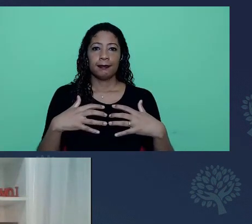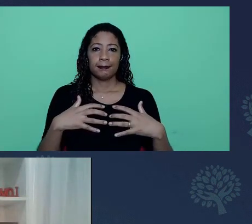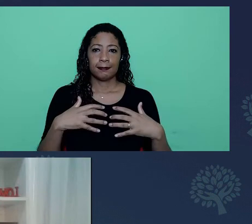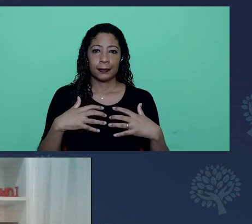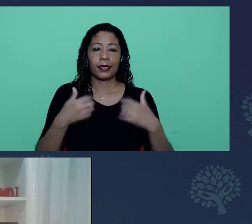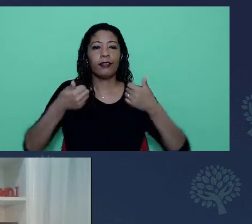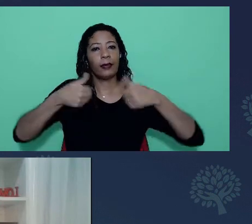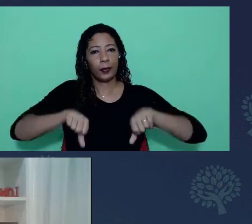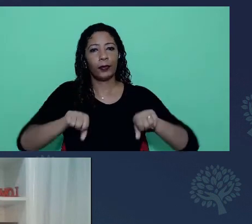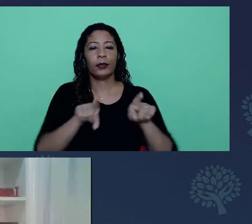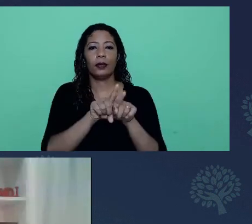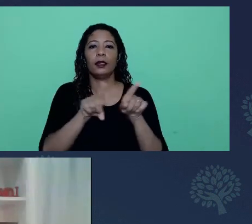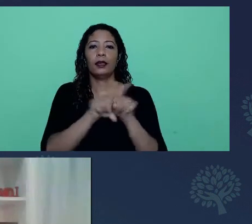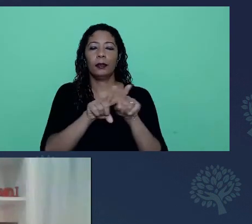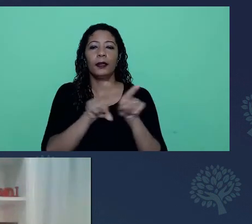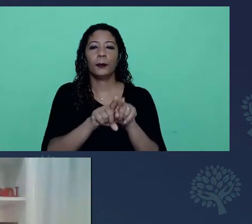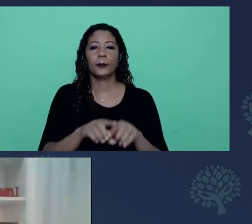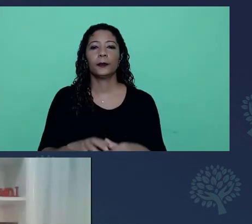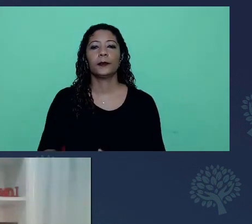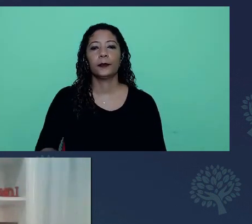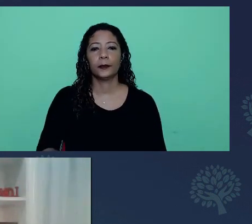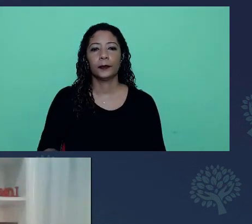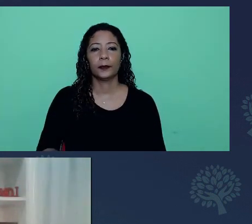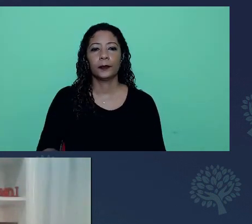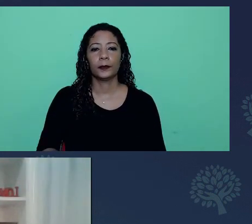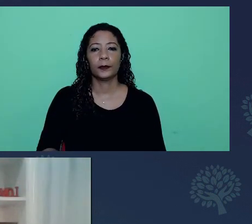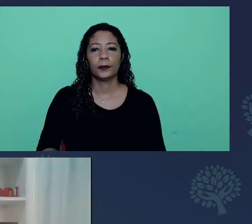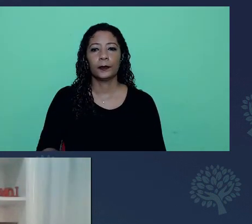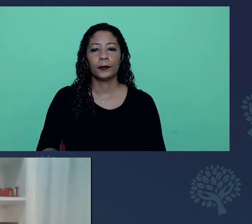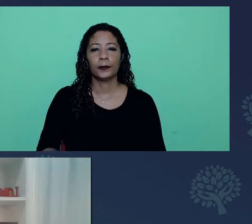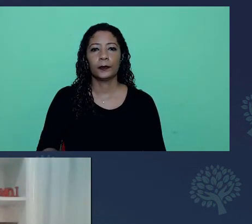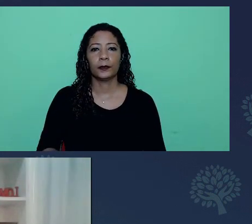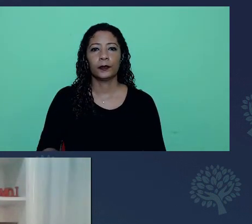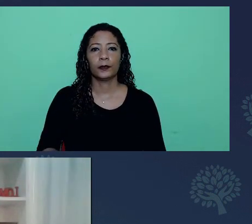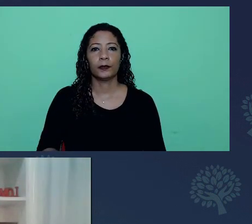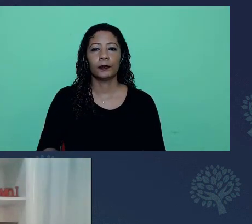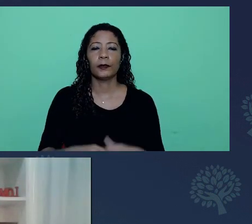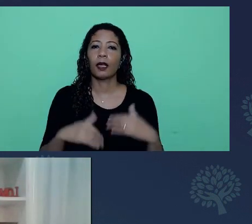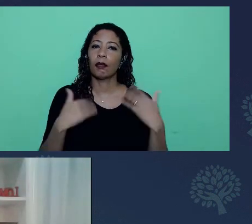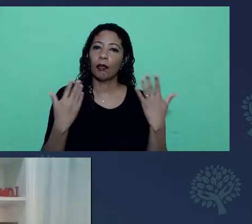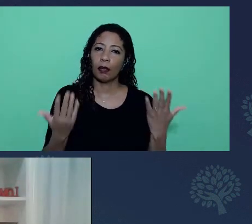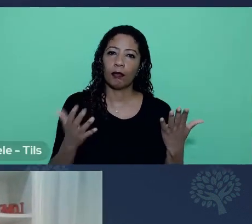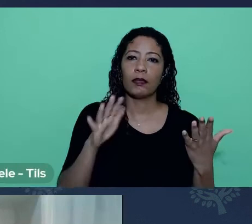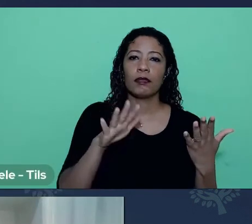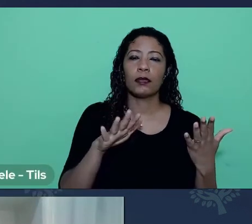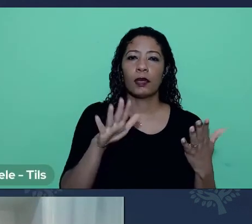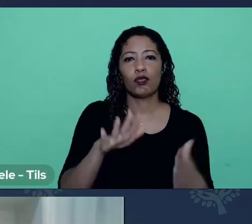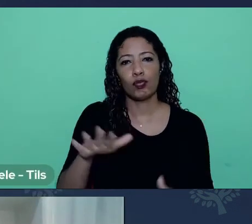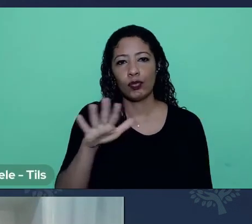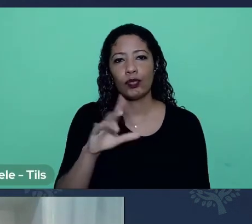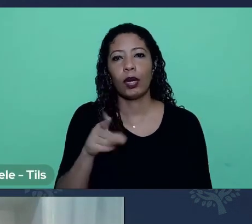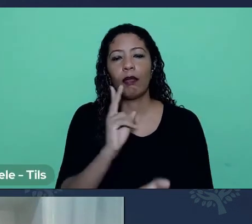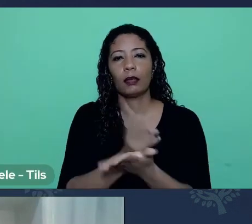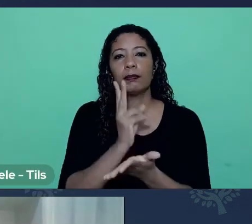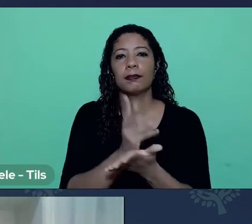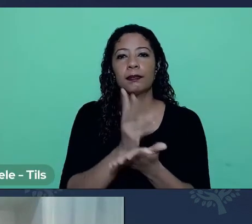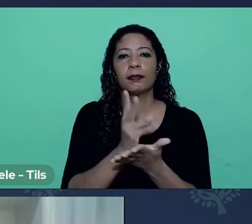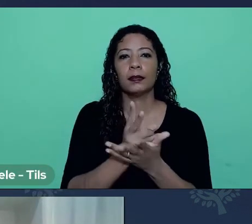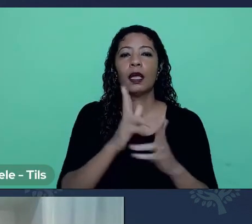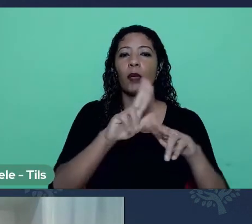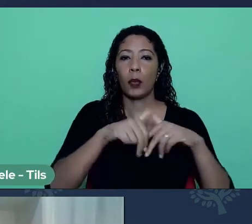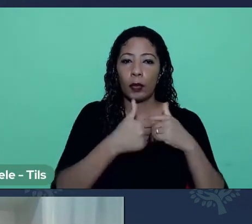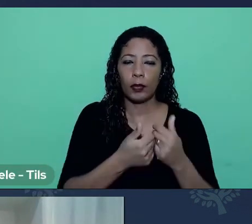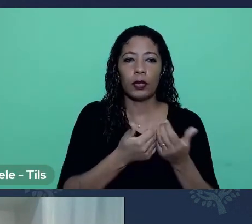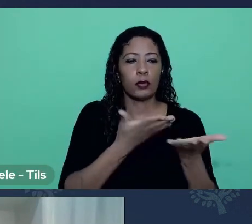também piorasse, também piore, né? Então, de maneira geral, é constante, pessoal, por isso que o tratamento também tem que